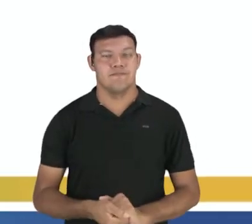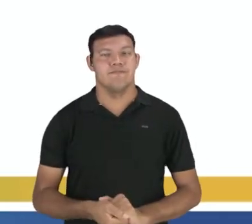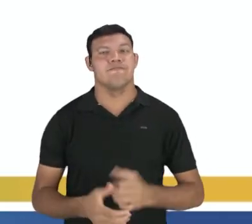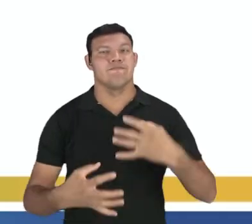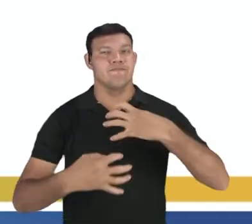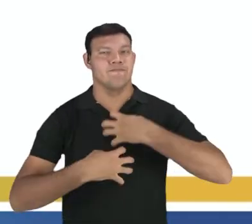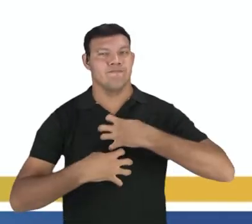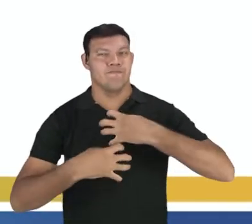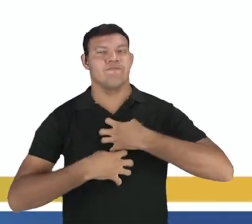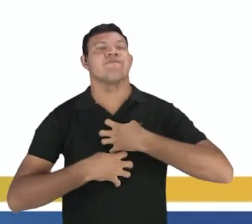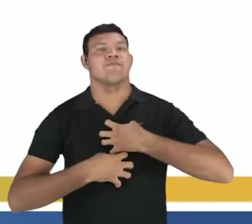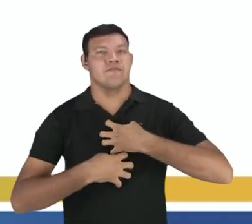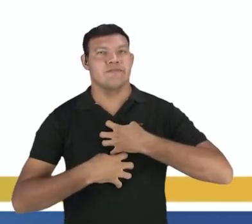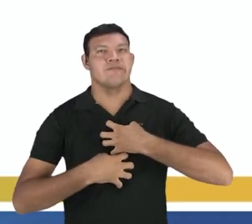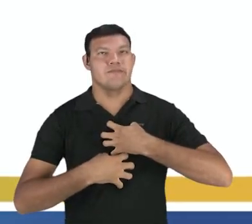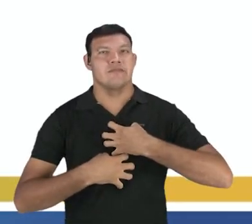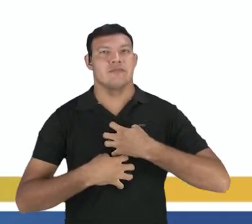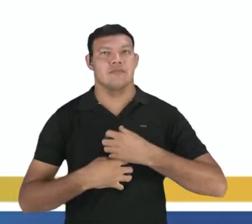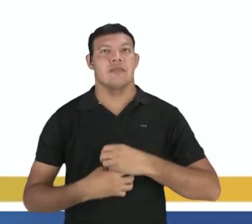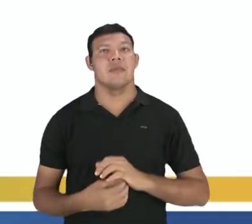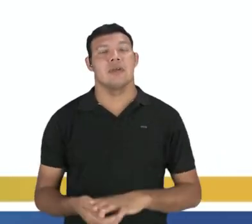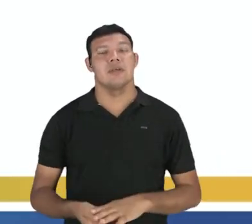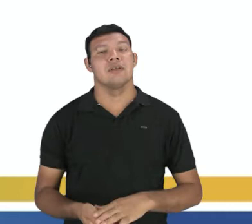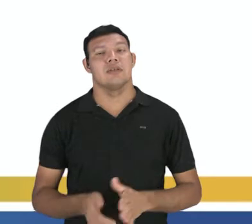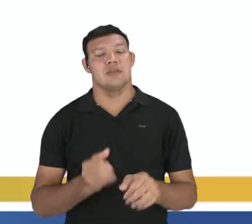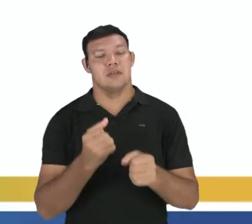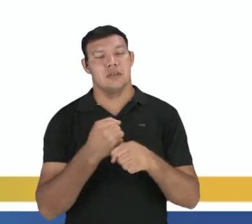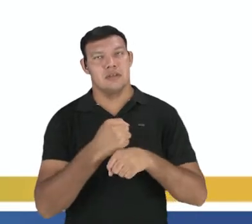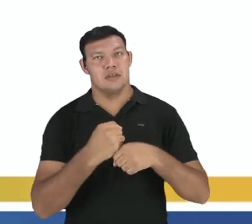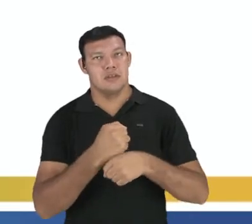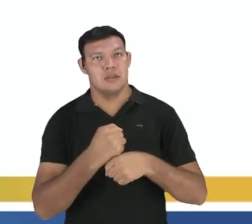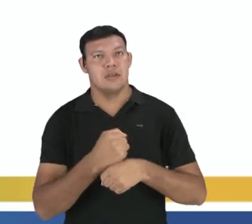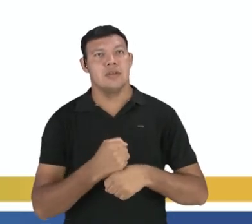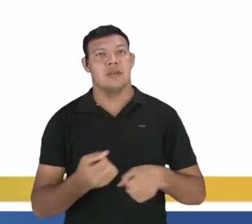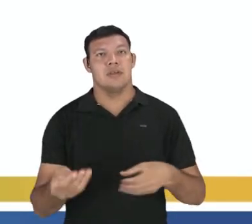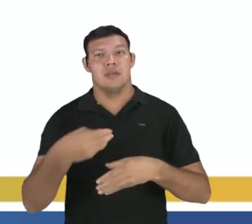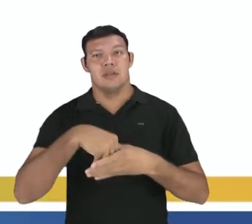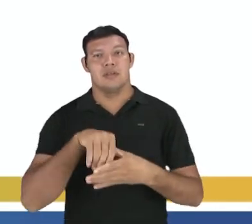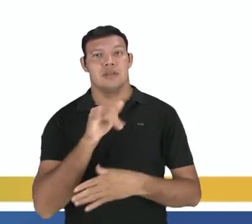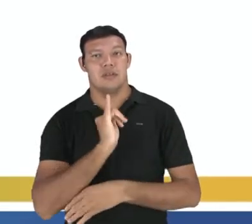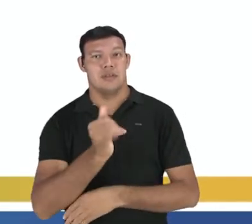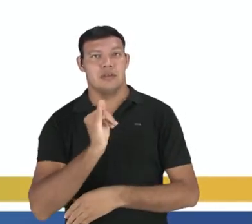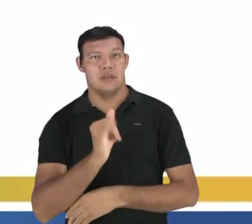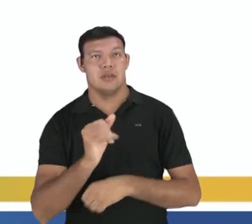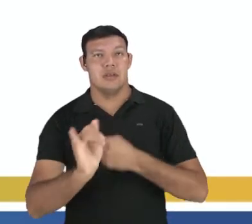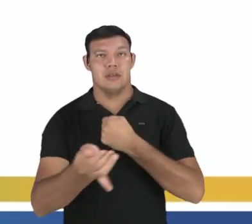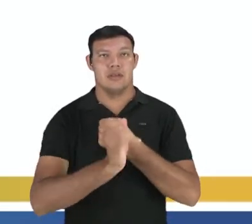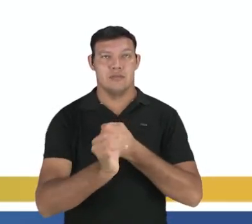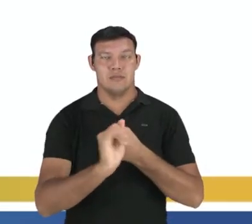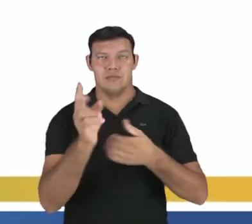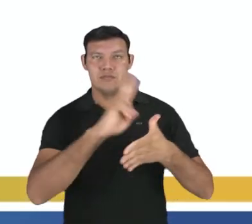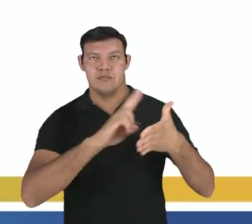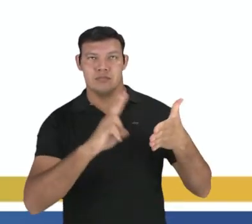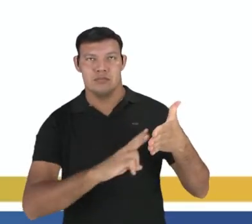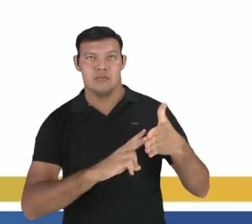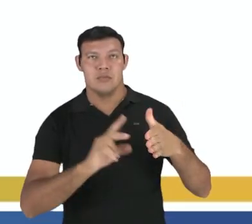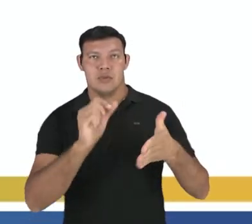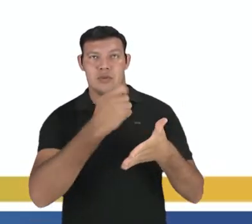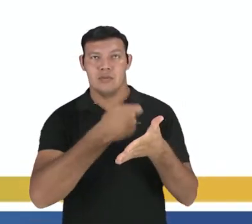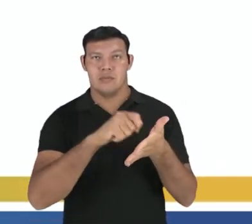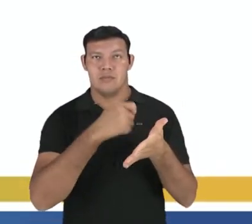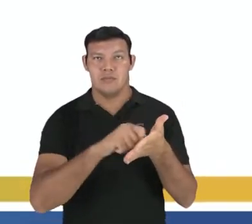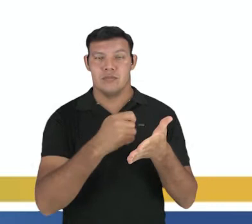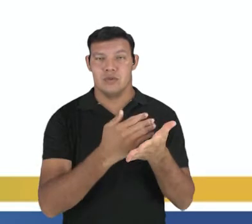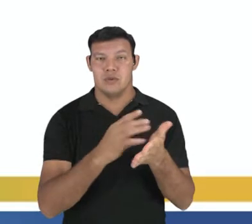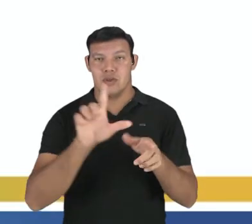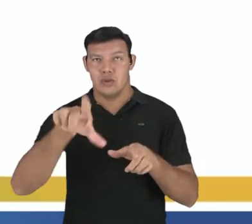causam justamente esse efeito de passagem e duração de tempo na narrativa. Na crônica que lemos, o autor optou